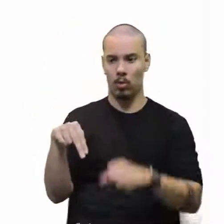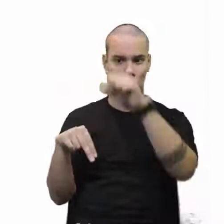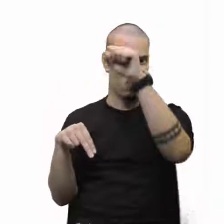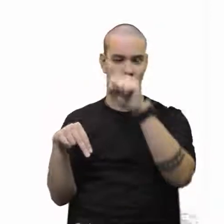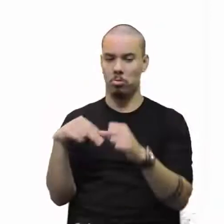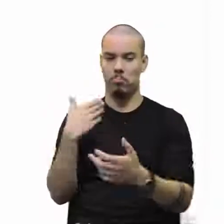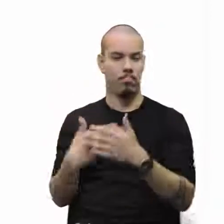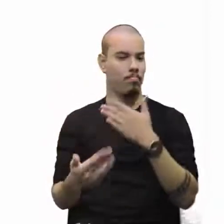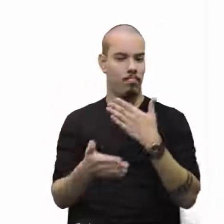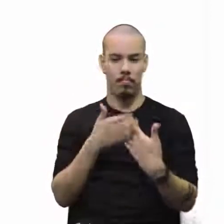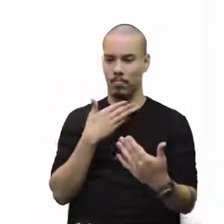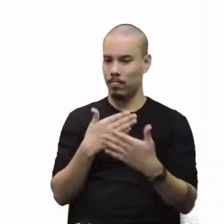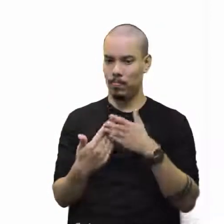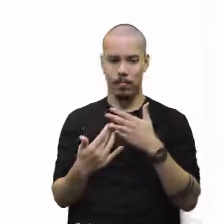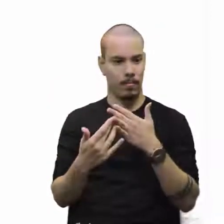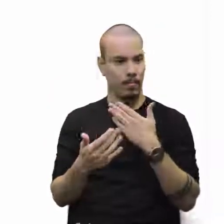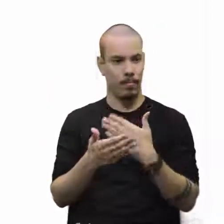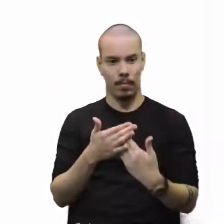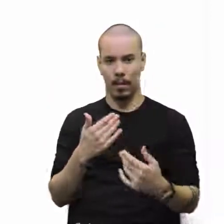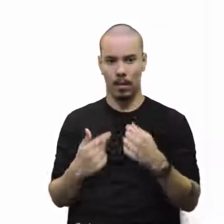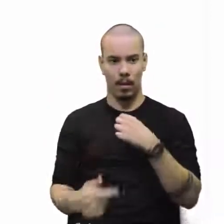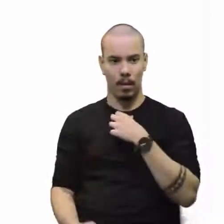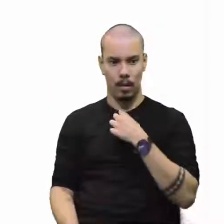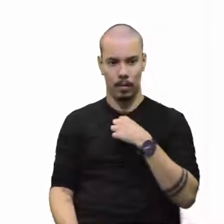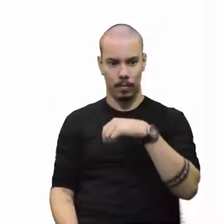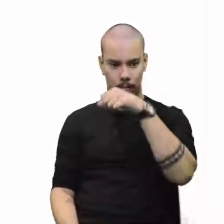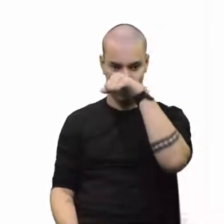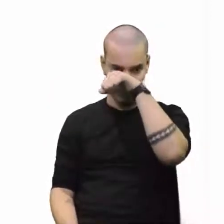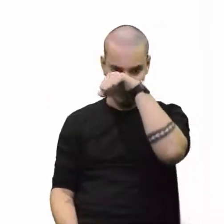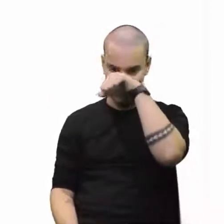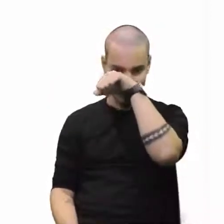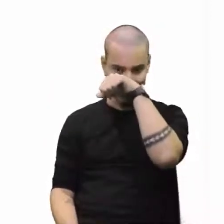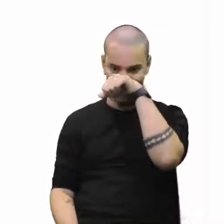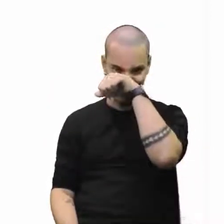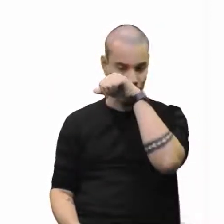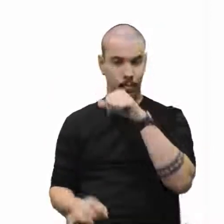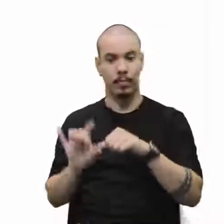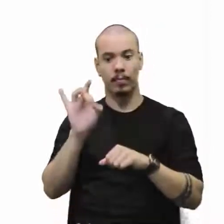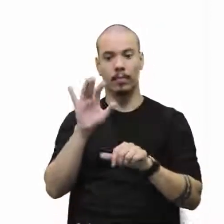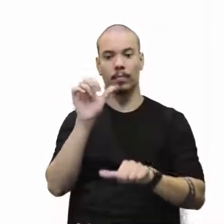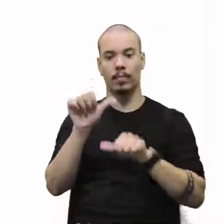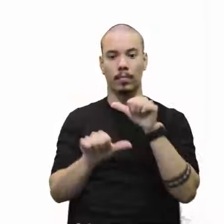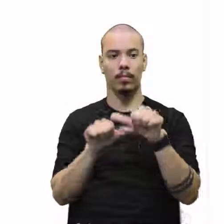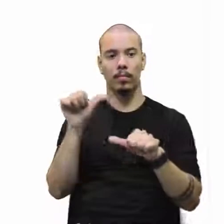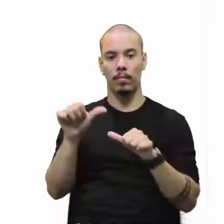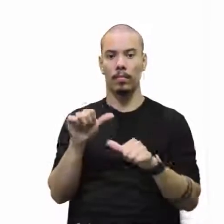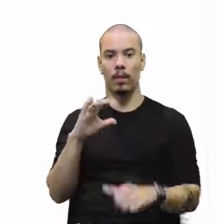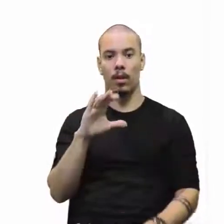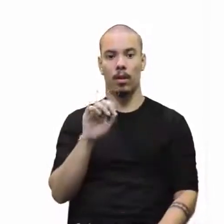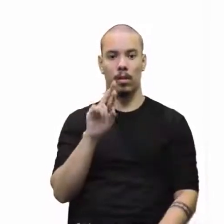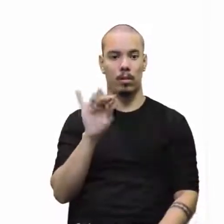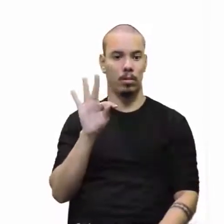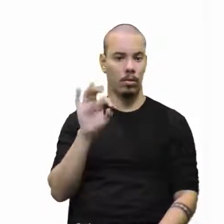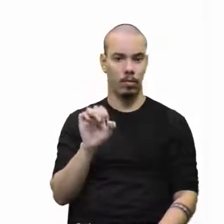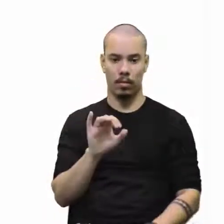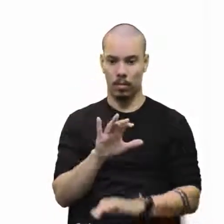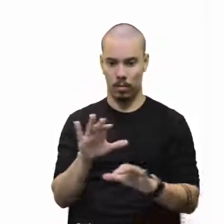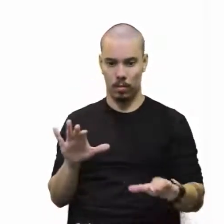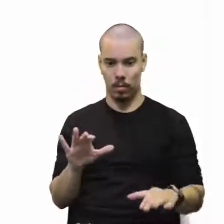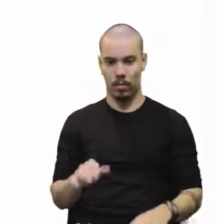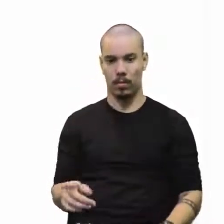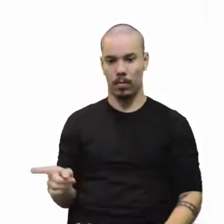gerar do mesmo jeito. Ele tá Vai dizendo mudar assim, o sentido da corrente na espira, né? porque aqui tá Única coisa, tá de cima para baixo, né,